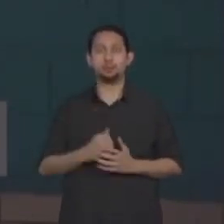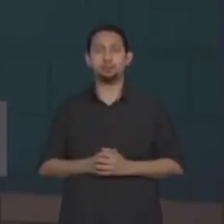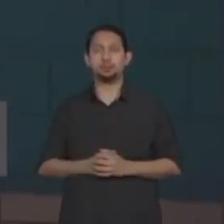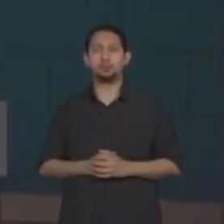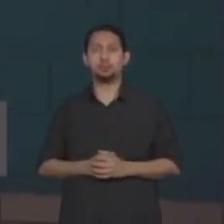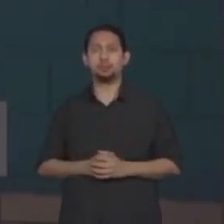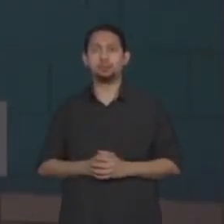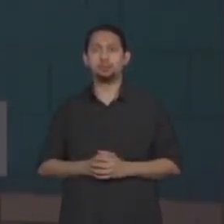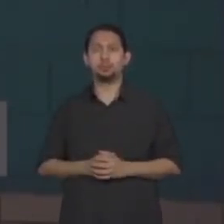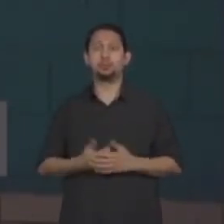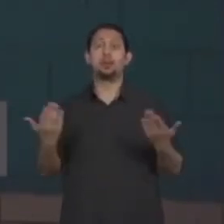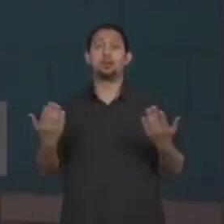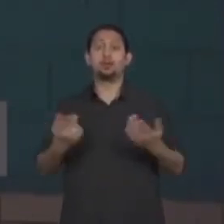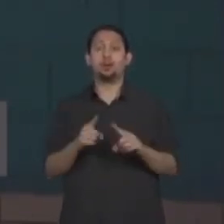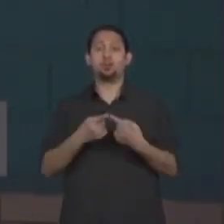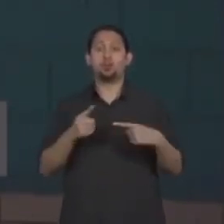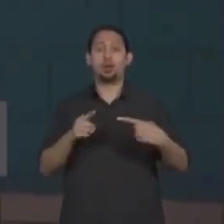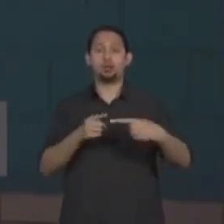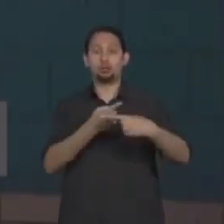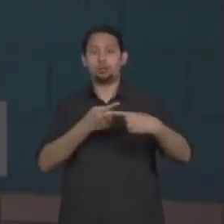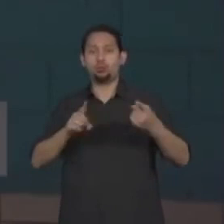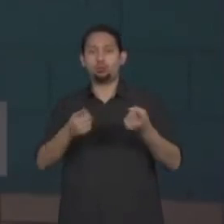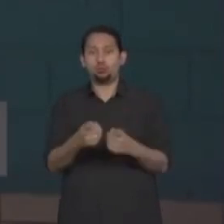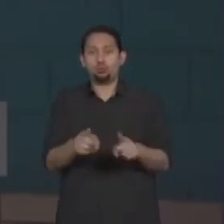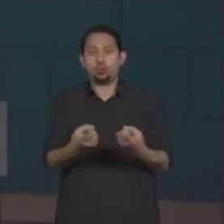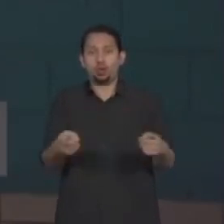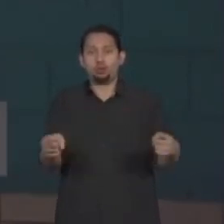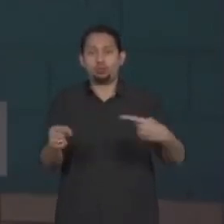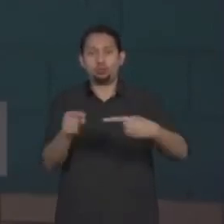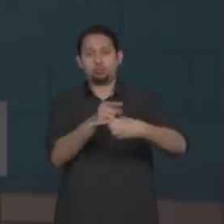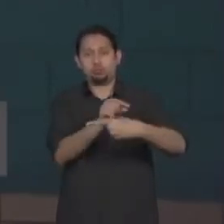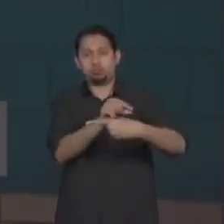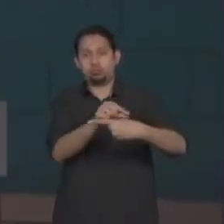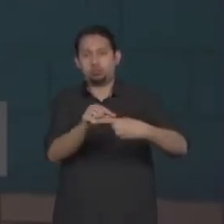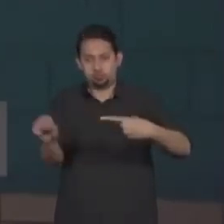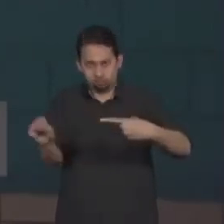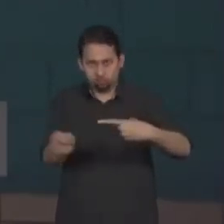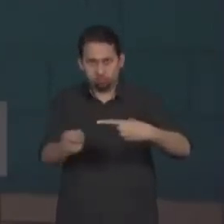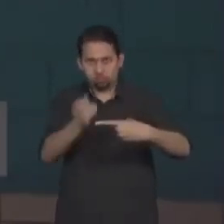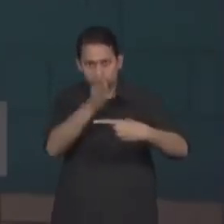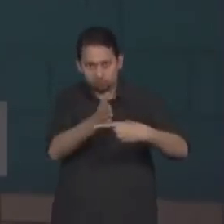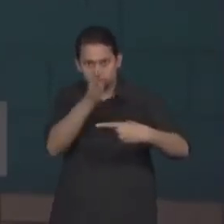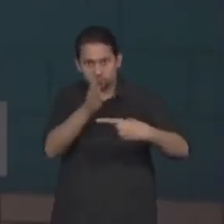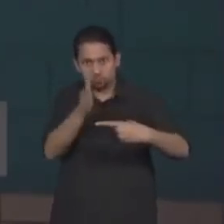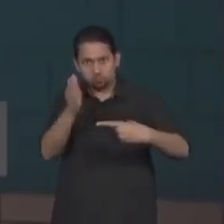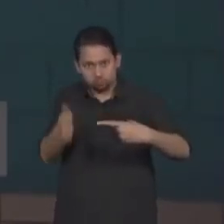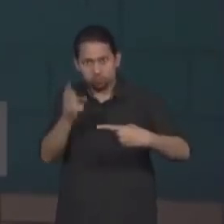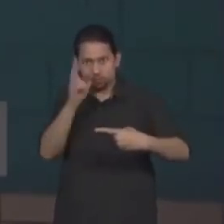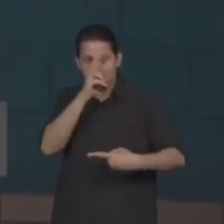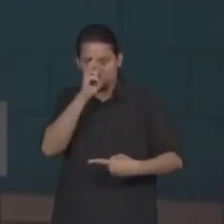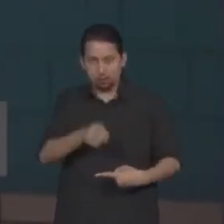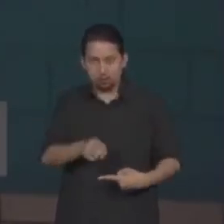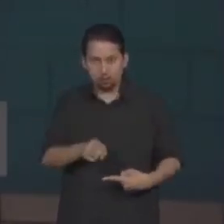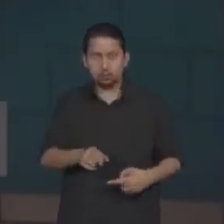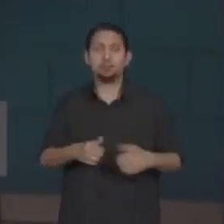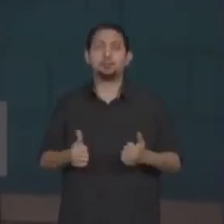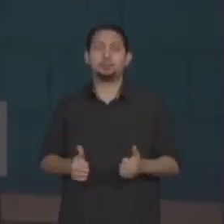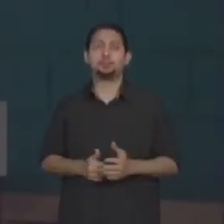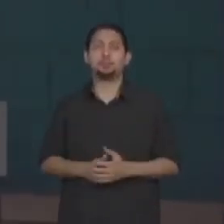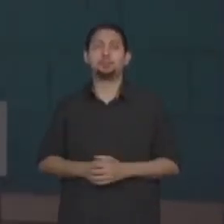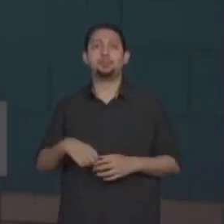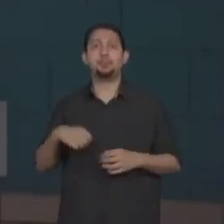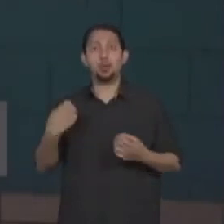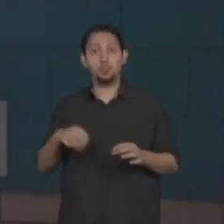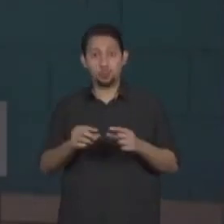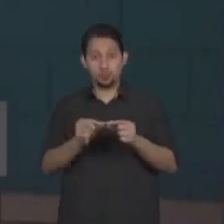a parte do palito de churrasco com as marcações. Lembra? As marcações são assim, ó. Você vai marcar